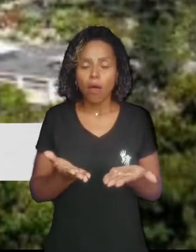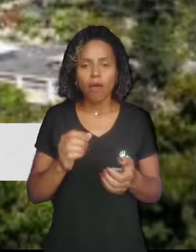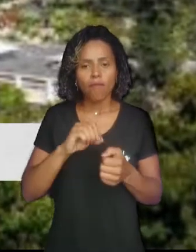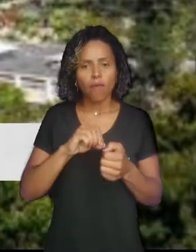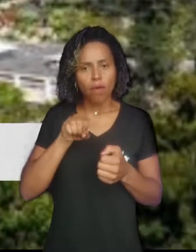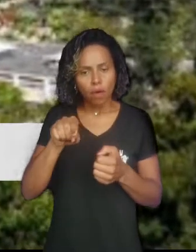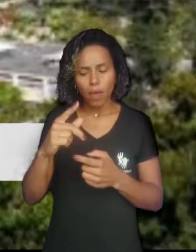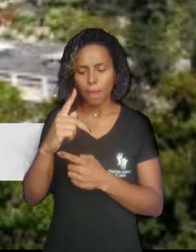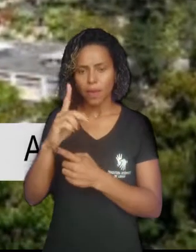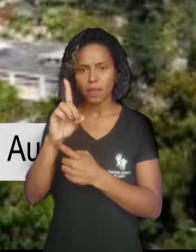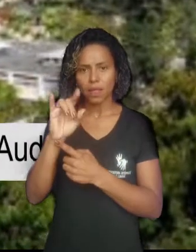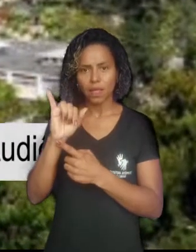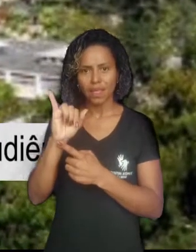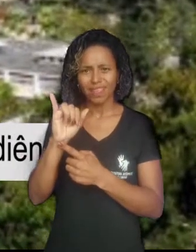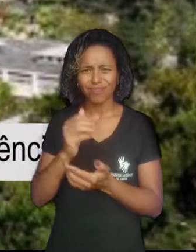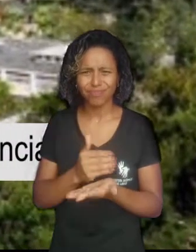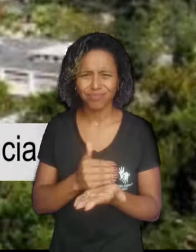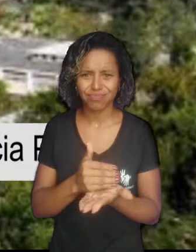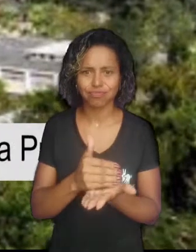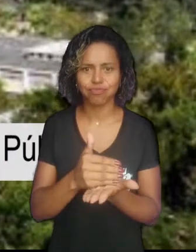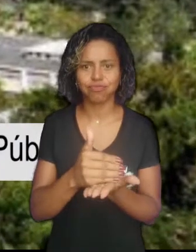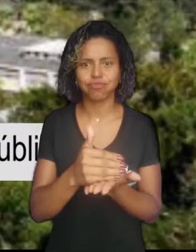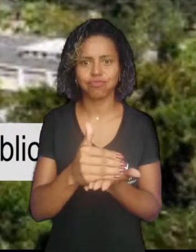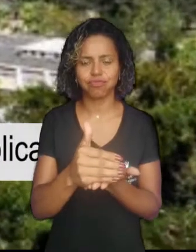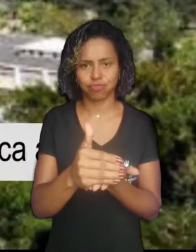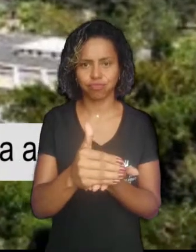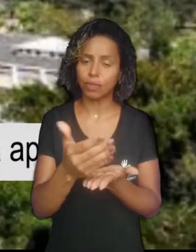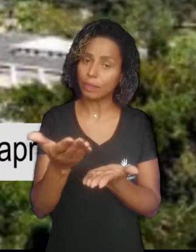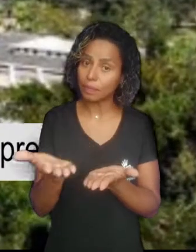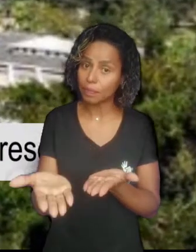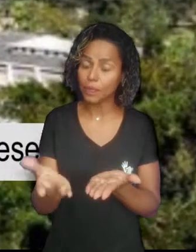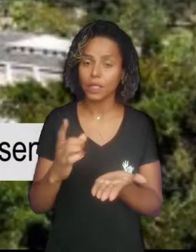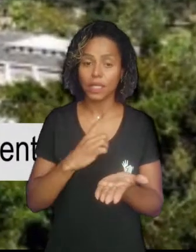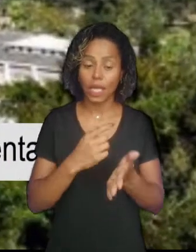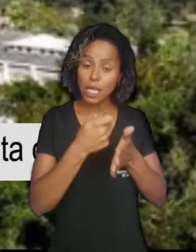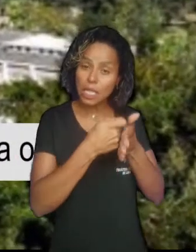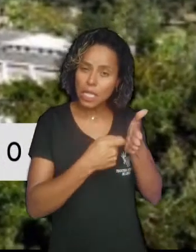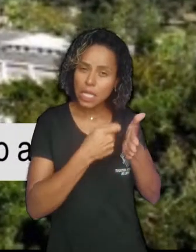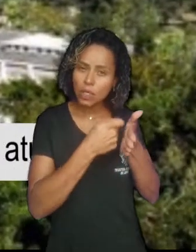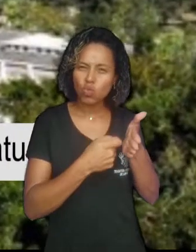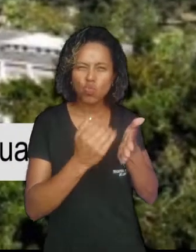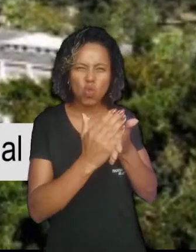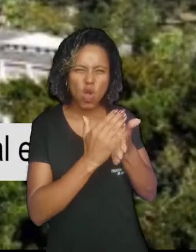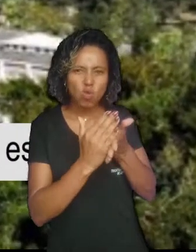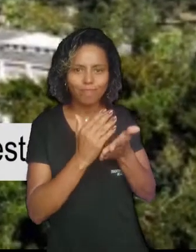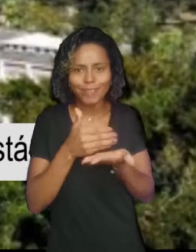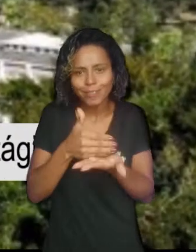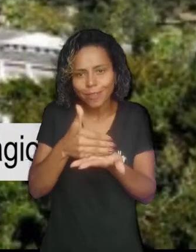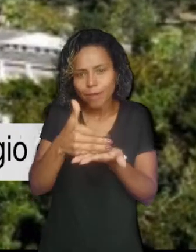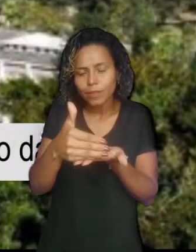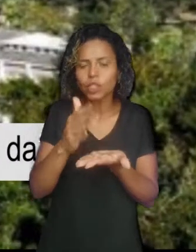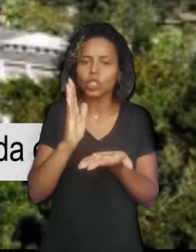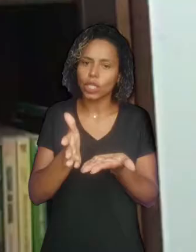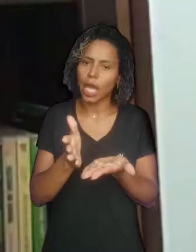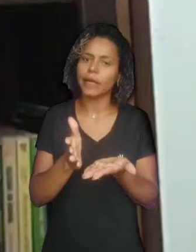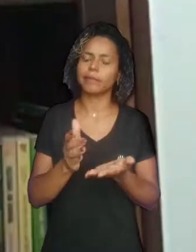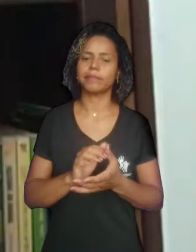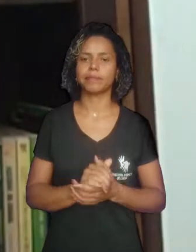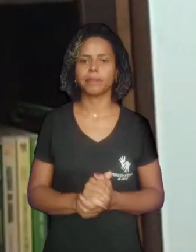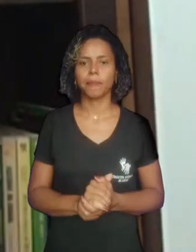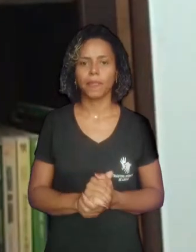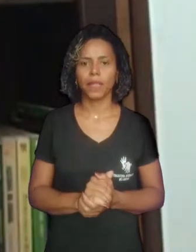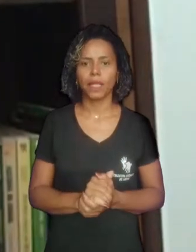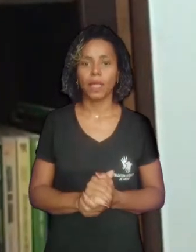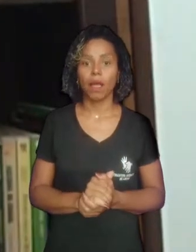construção do plano encontra-se na fase de início da elaboração do documento com a redação de alguns textos preliminares